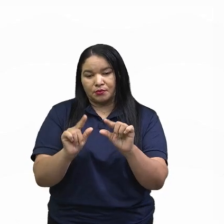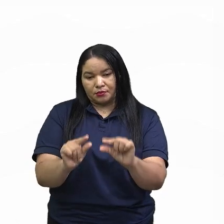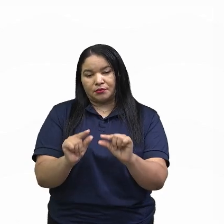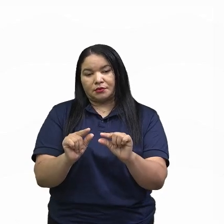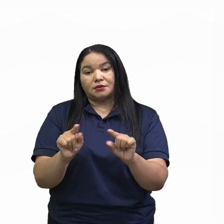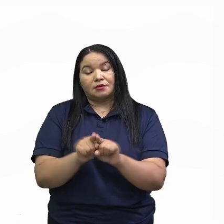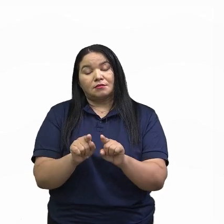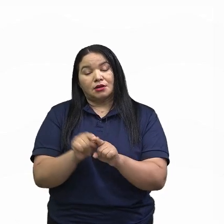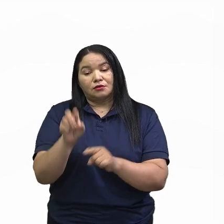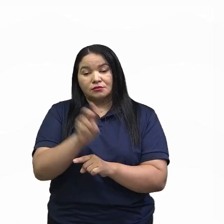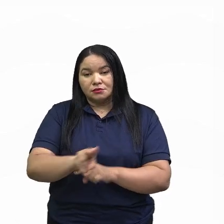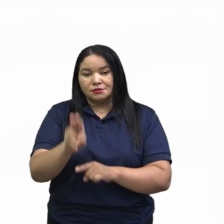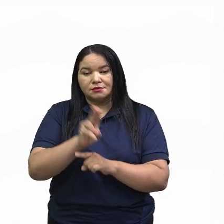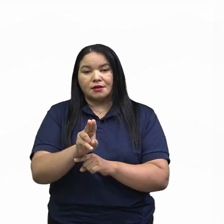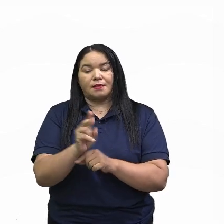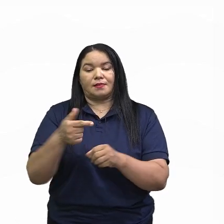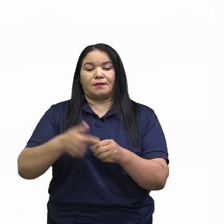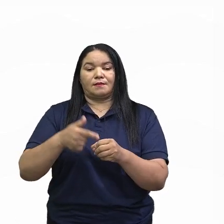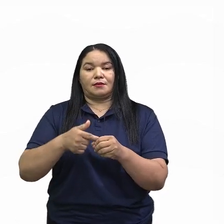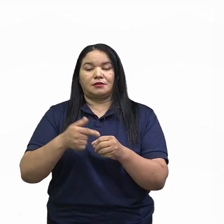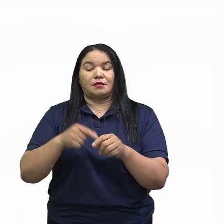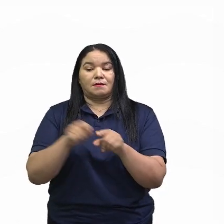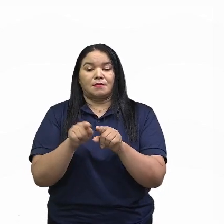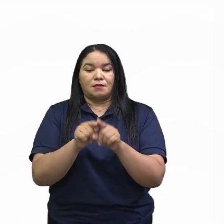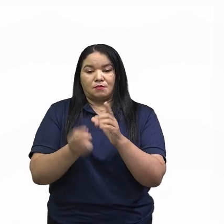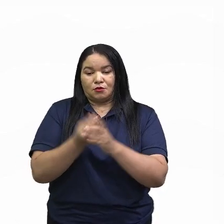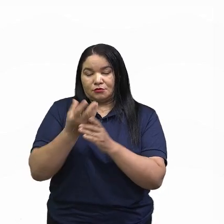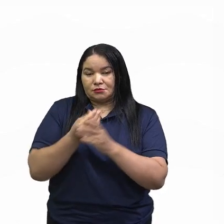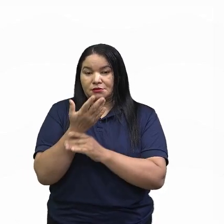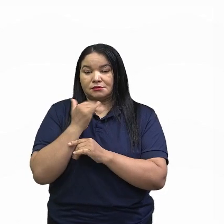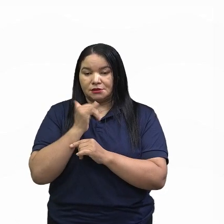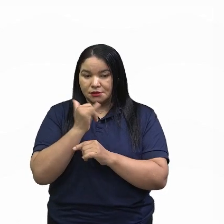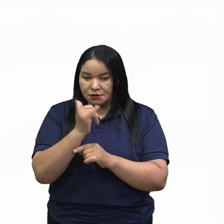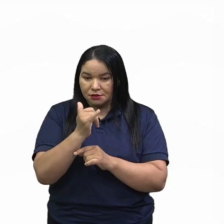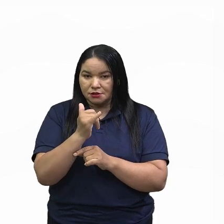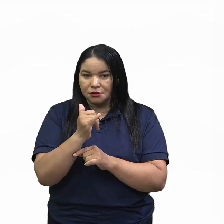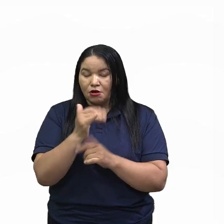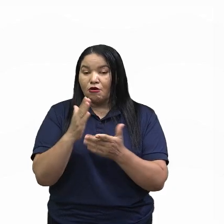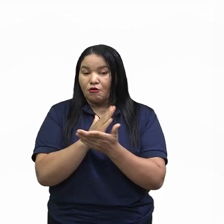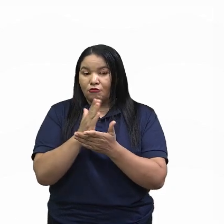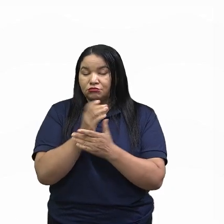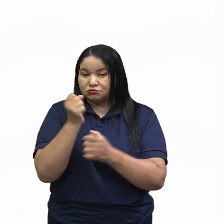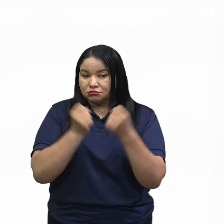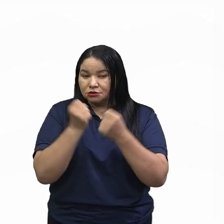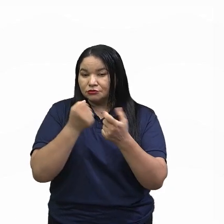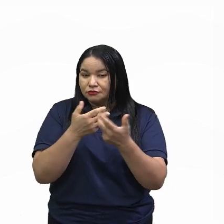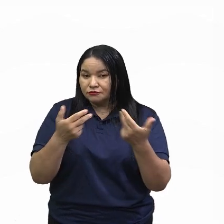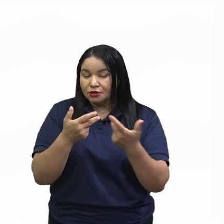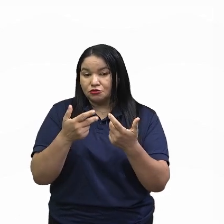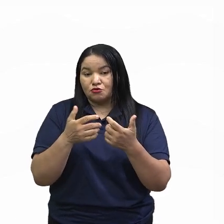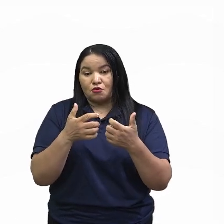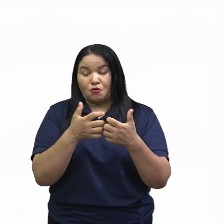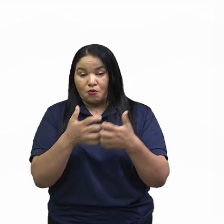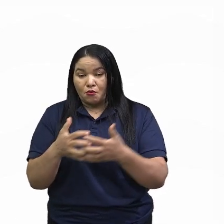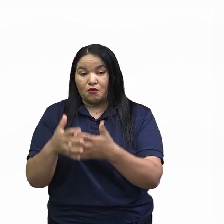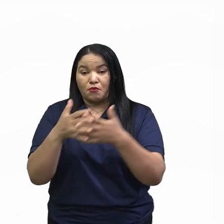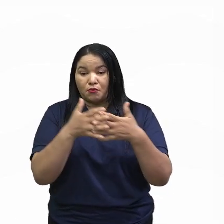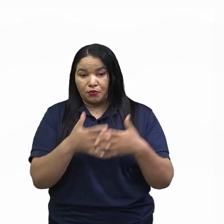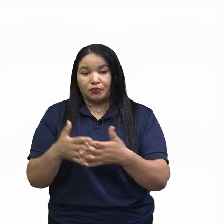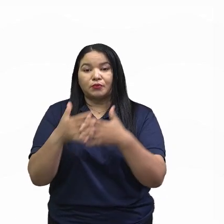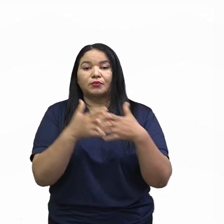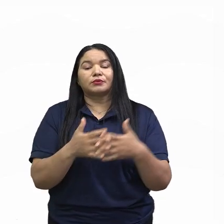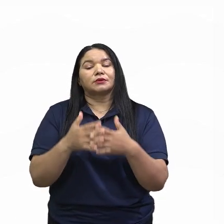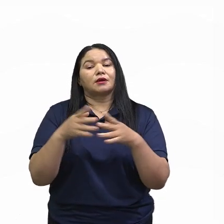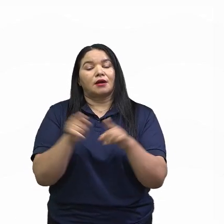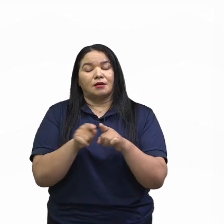como combustível e na produção de energia. Nós temos aí vários veículos, né, vários caminhões, hoje em dia, que já